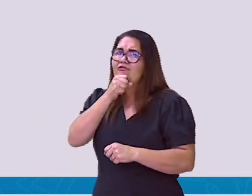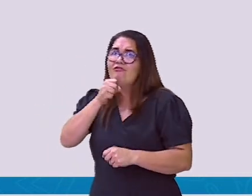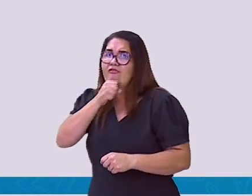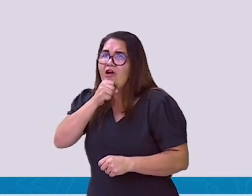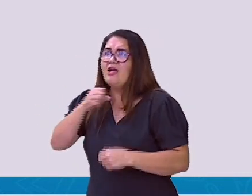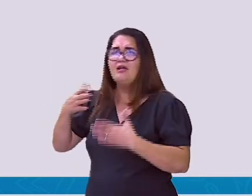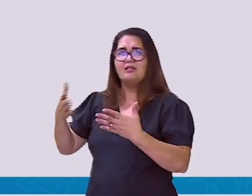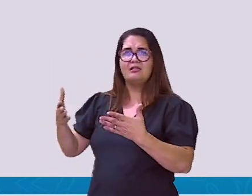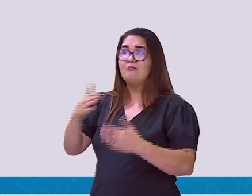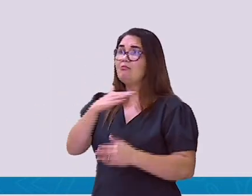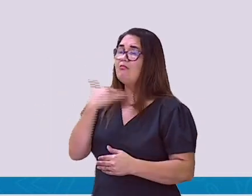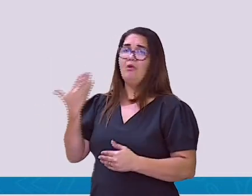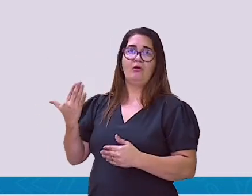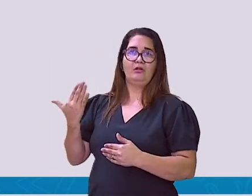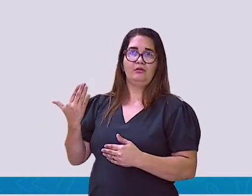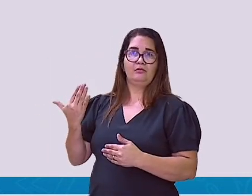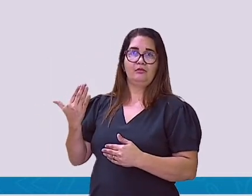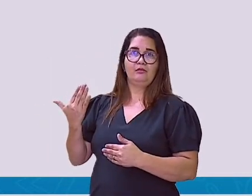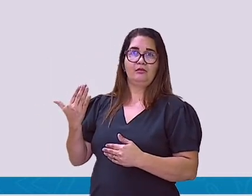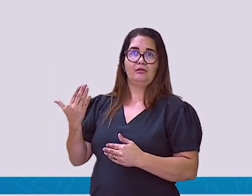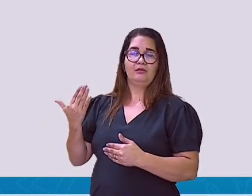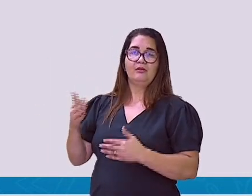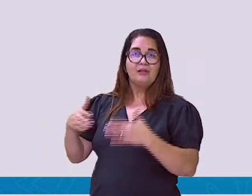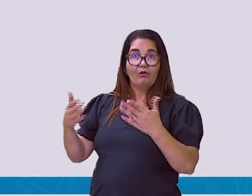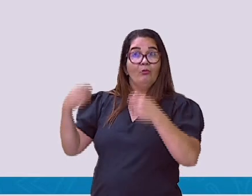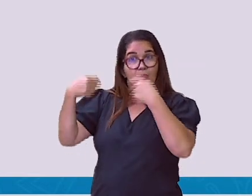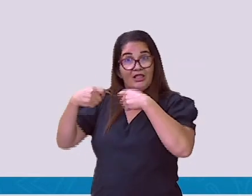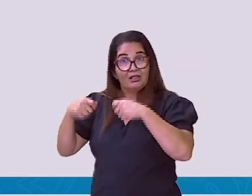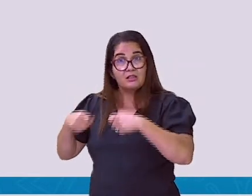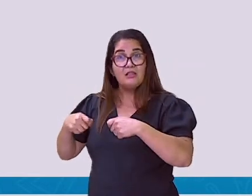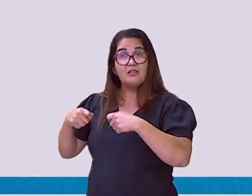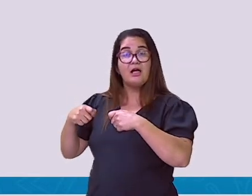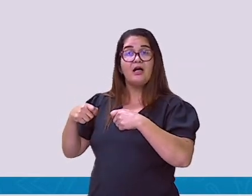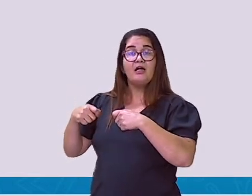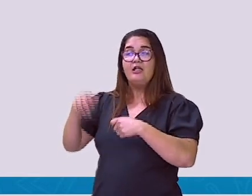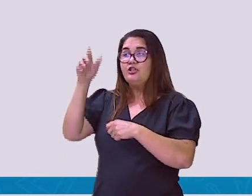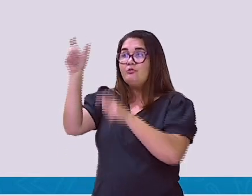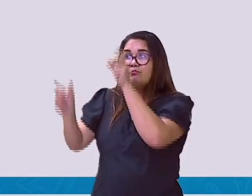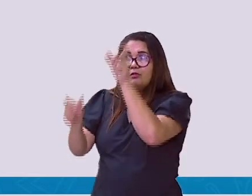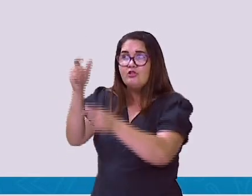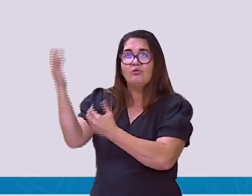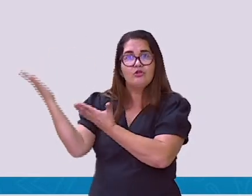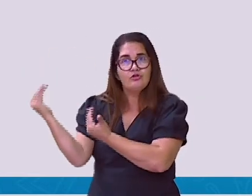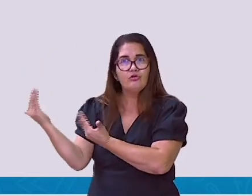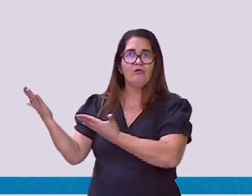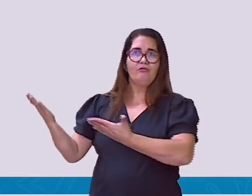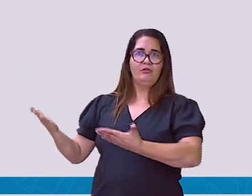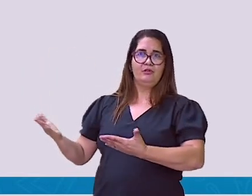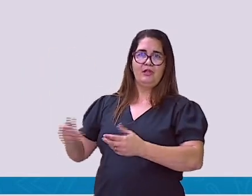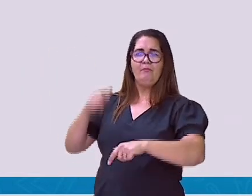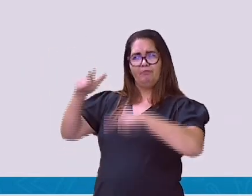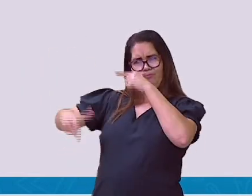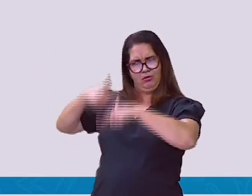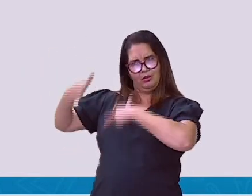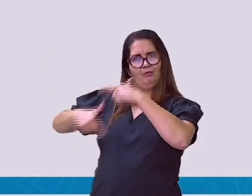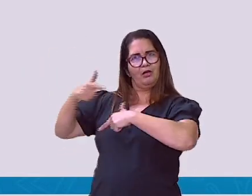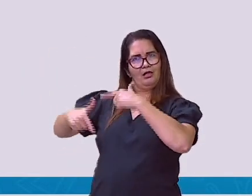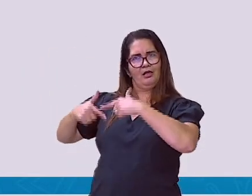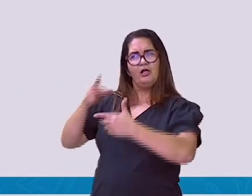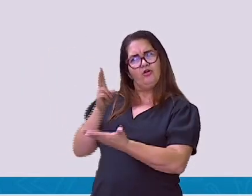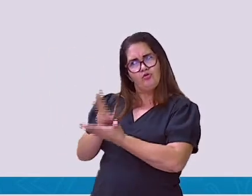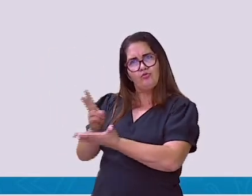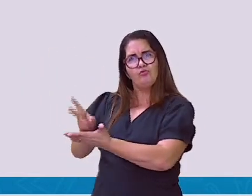populacional se mantém relativamente estável graças à